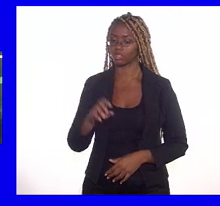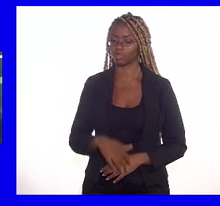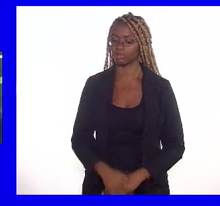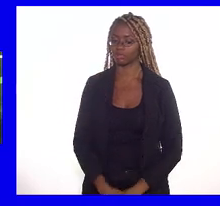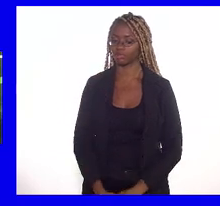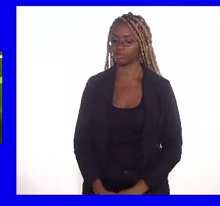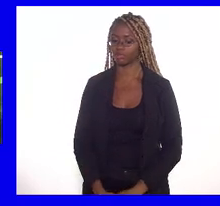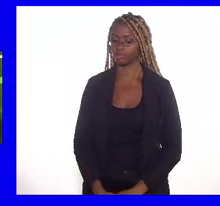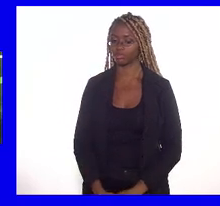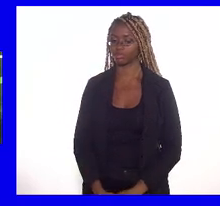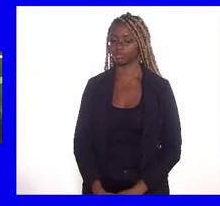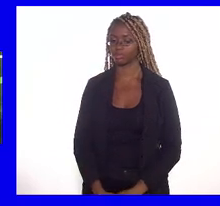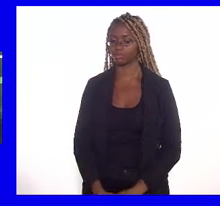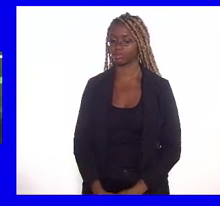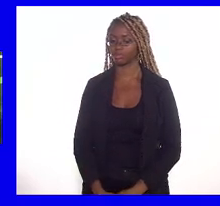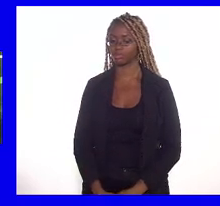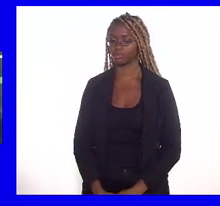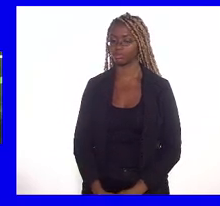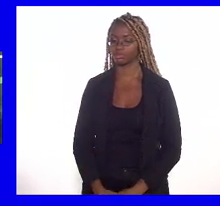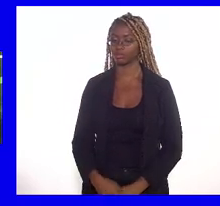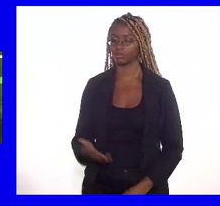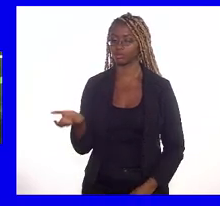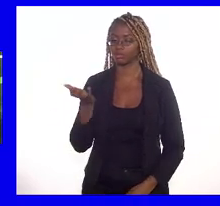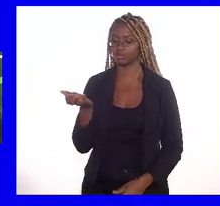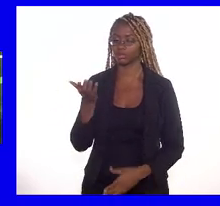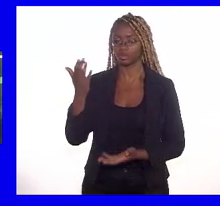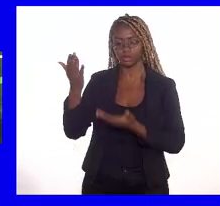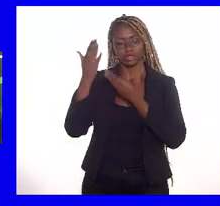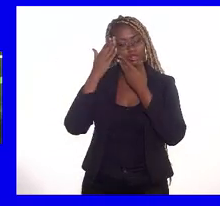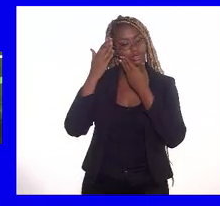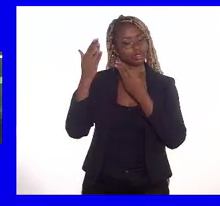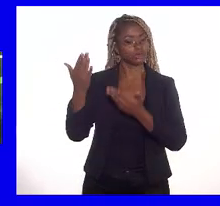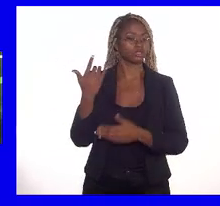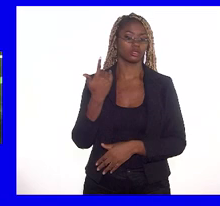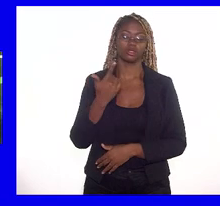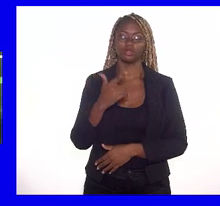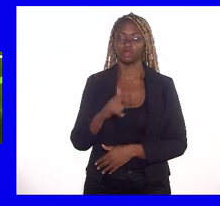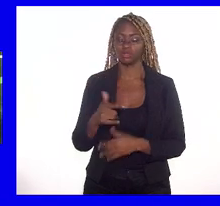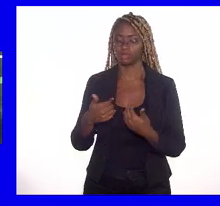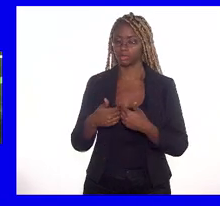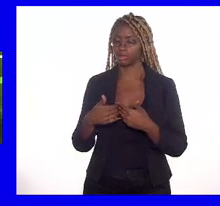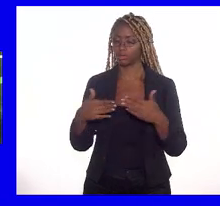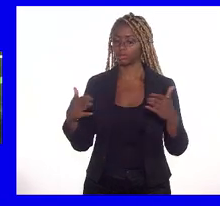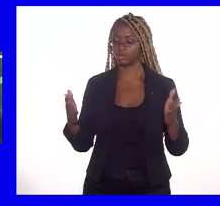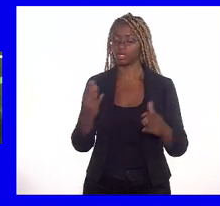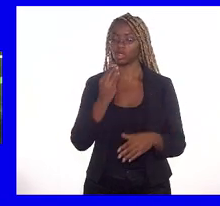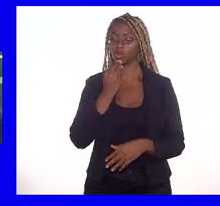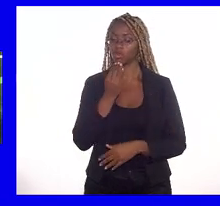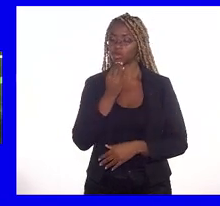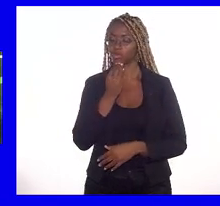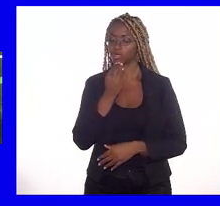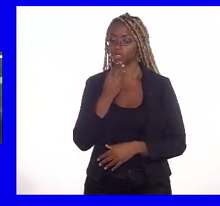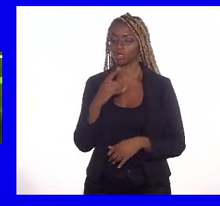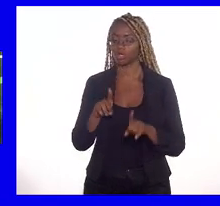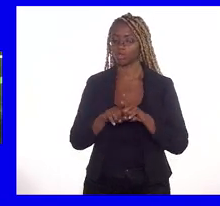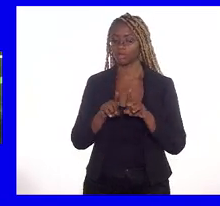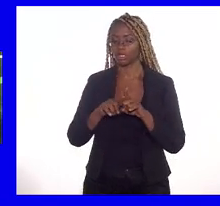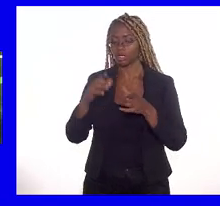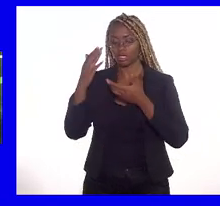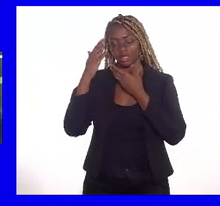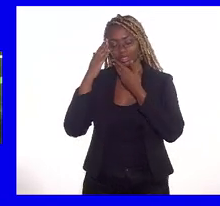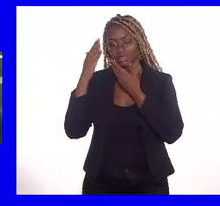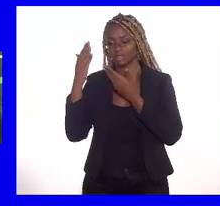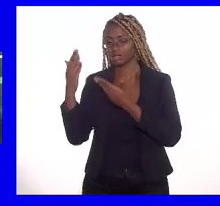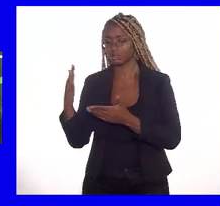Rocha, gostaria de agradecê-la mais uma vez por abrir esse espaço. Gostaria também de agradecer